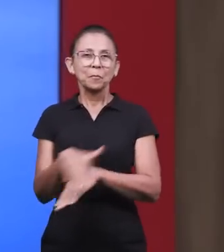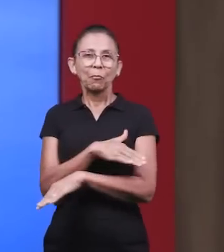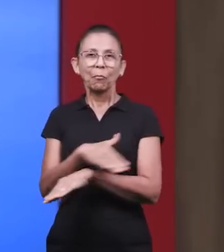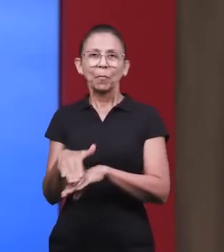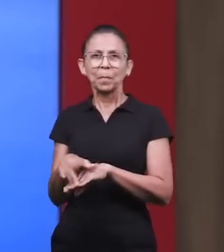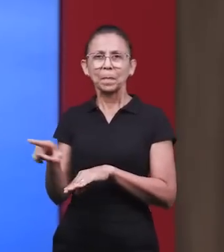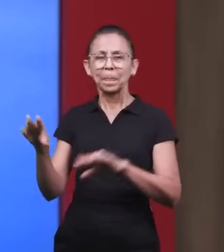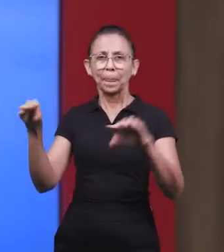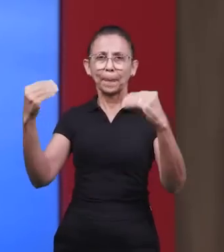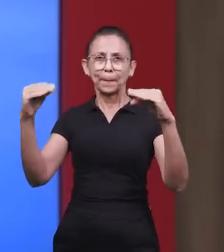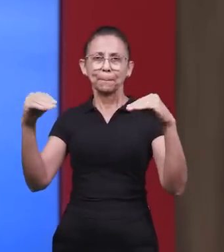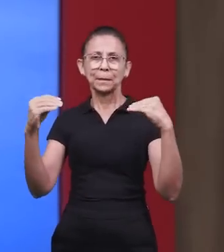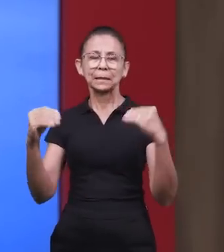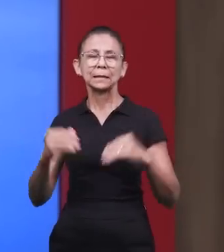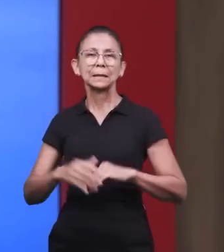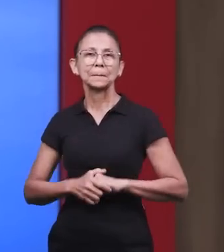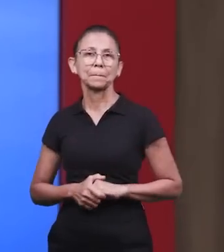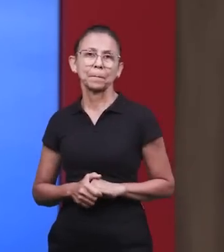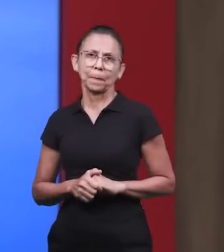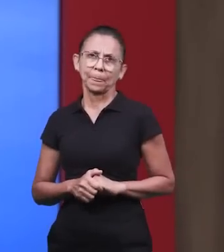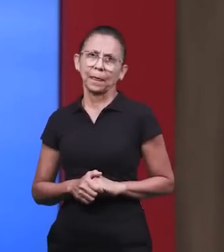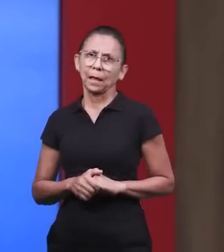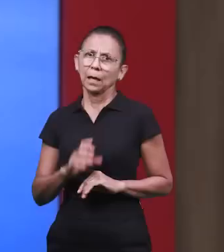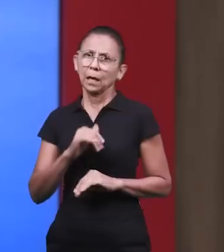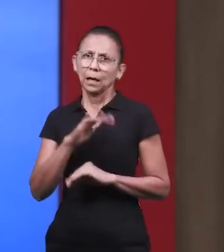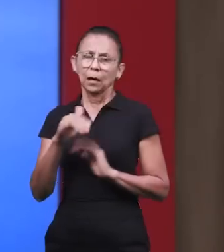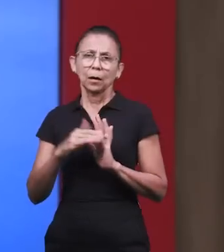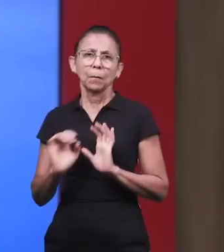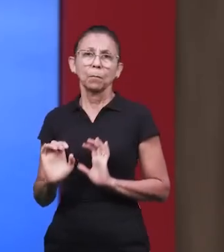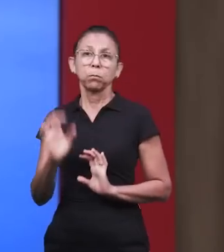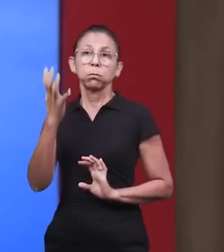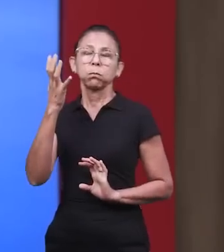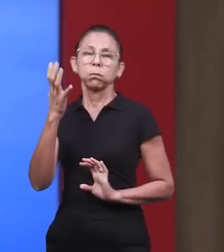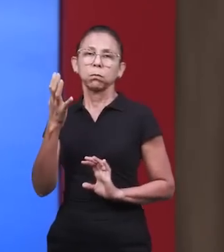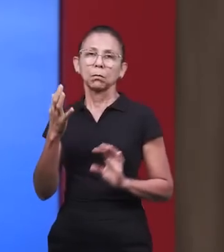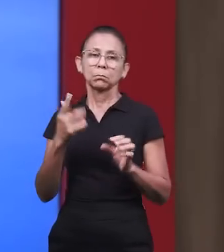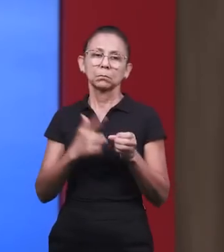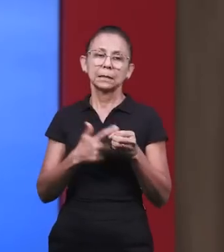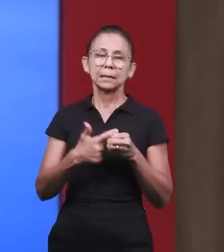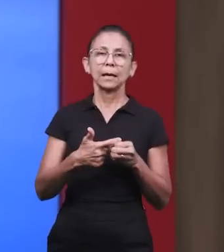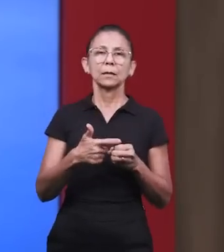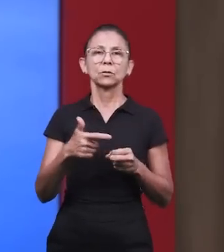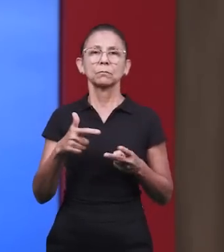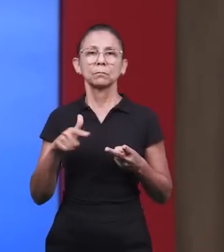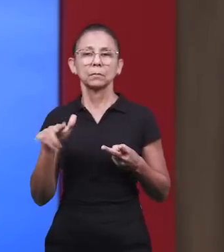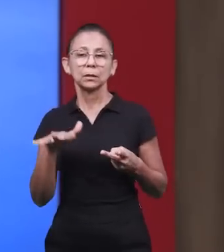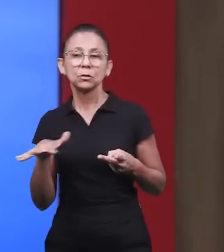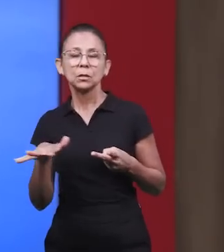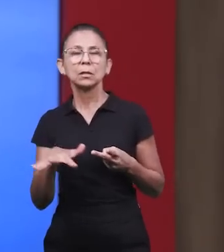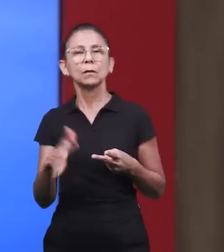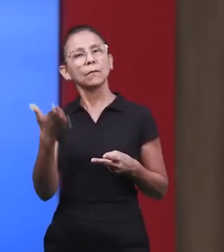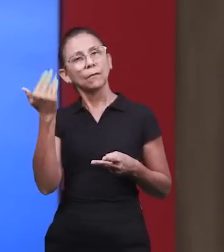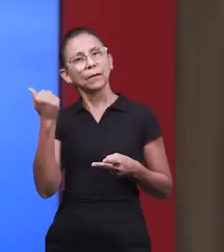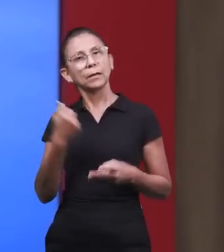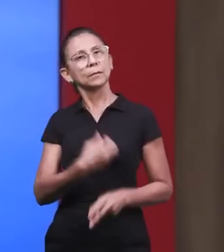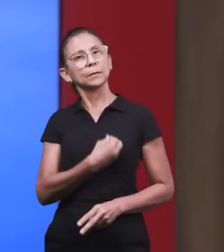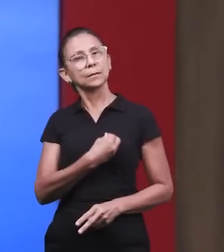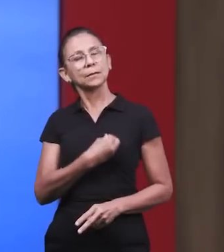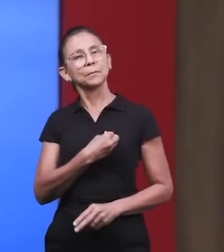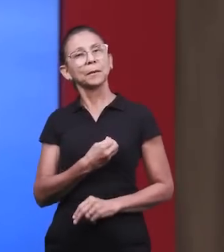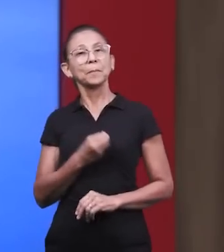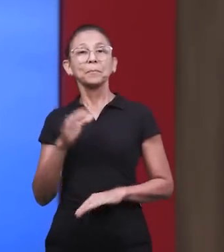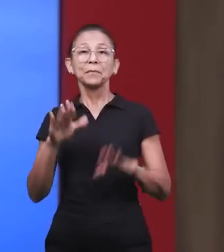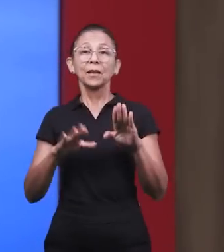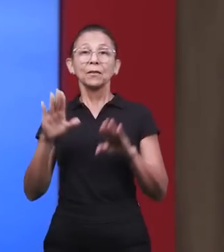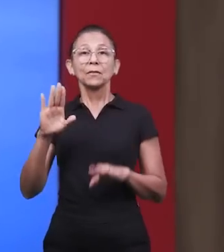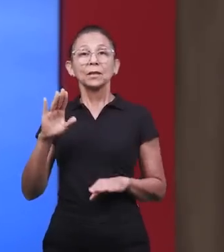você enviar para cá, é claro, tudo que aconteceu aí na sua cidade, na sua região. Então você pode participar conosco. Quem sabe na